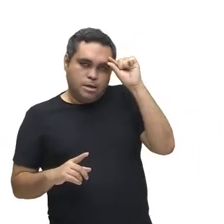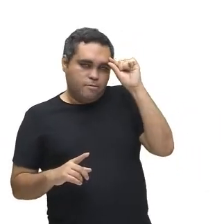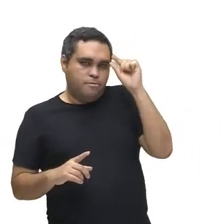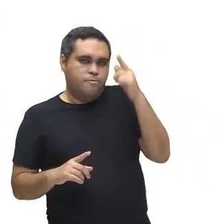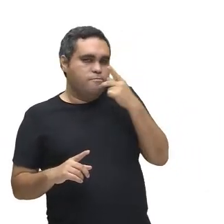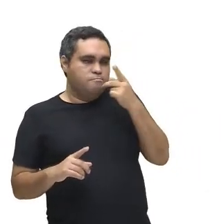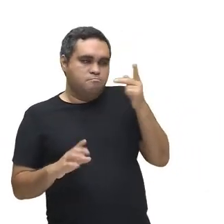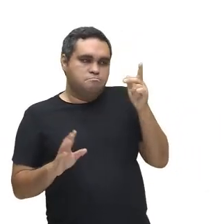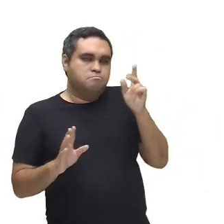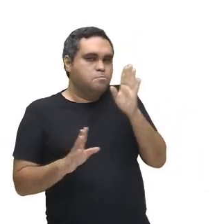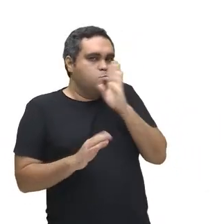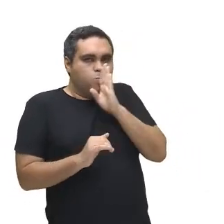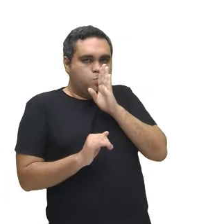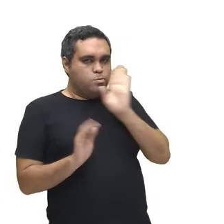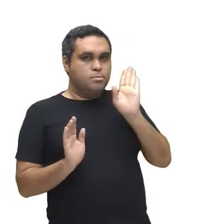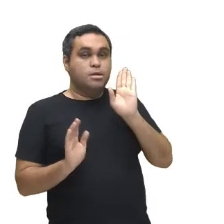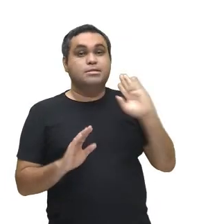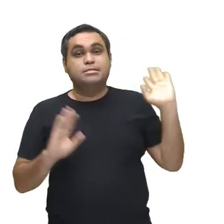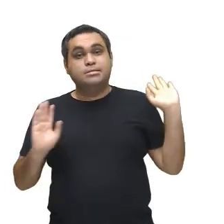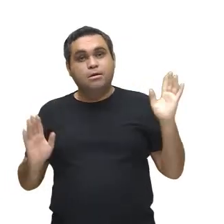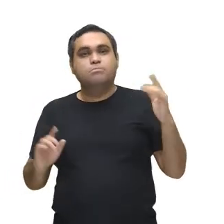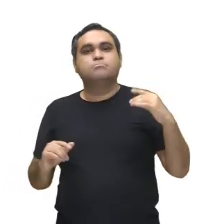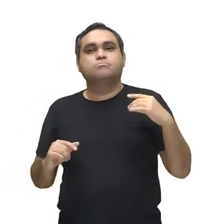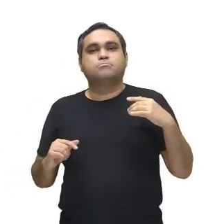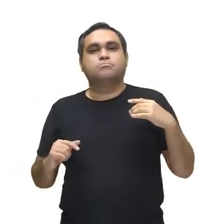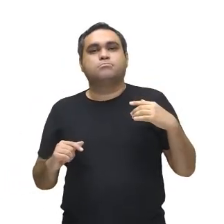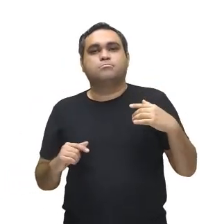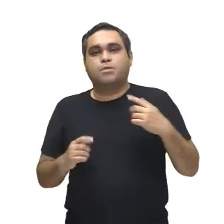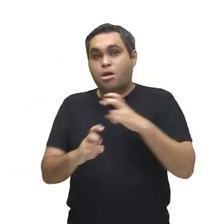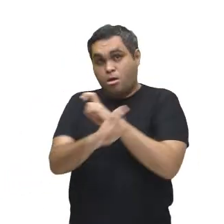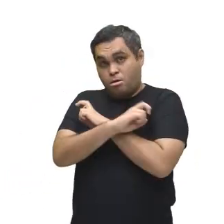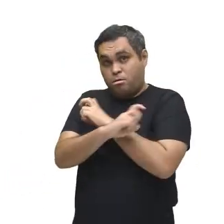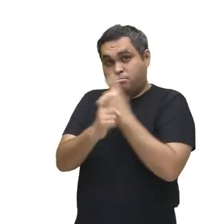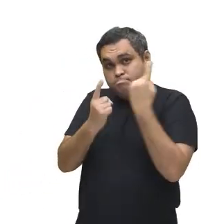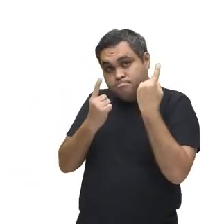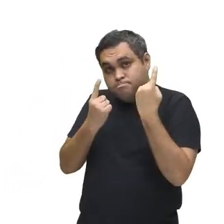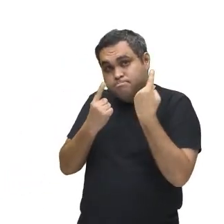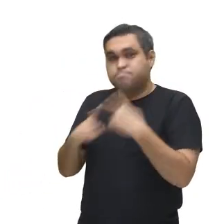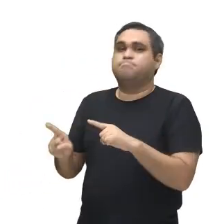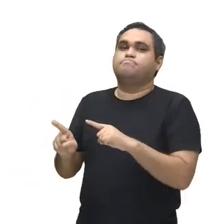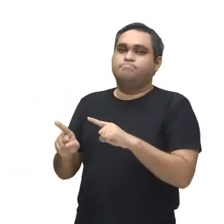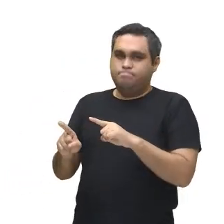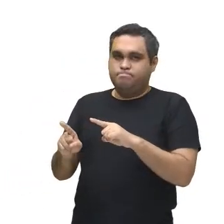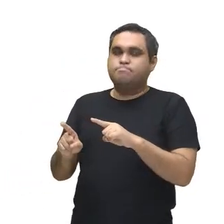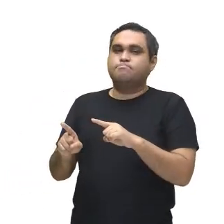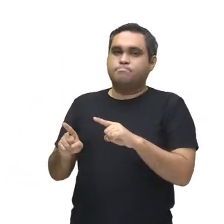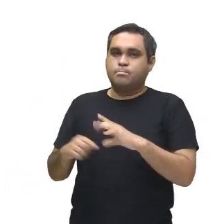estipulado, o Império Austro-Húngaro declarou guerra à Sérvia, que tinha